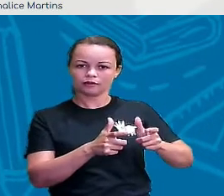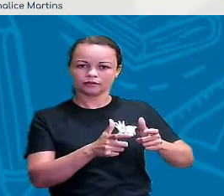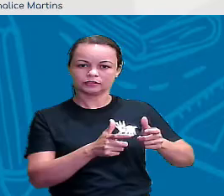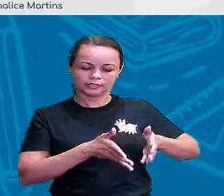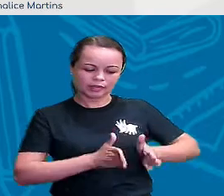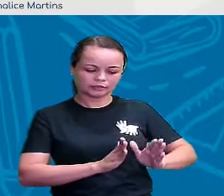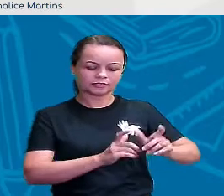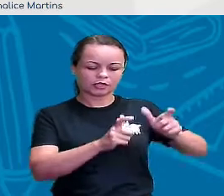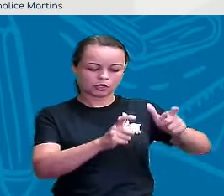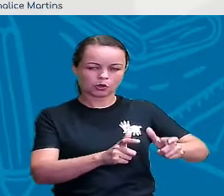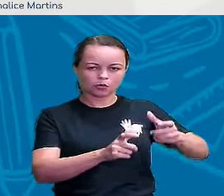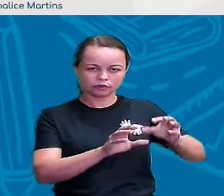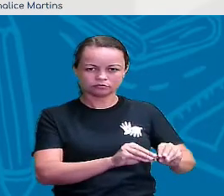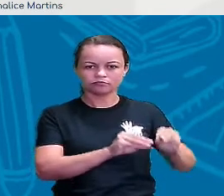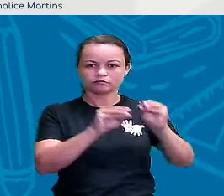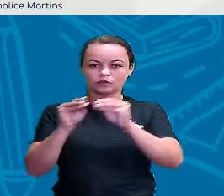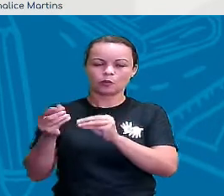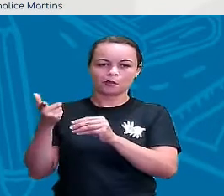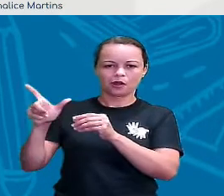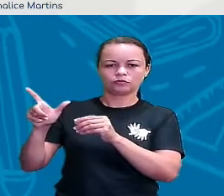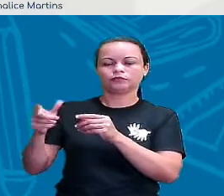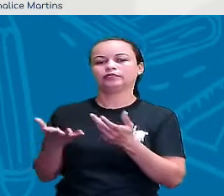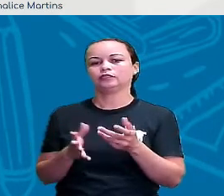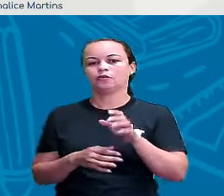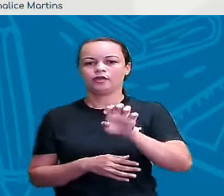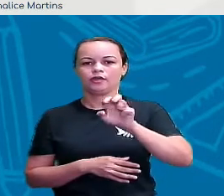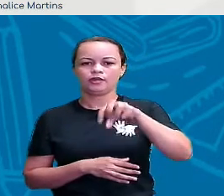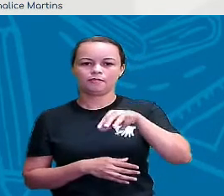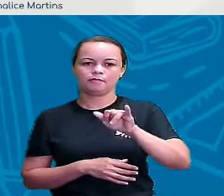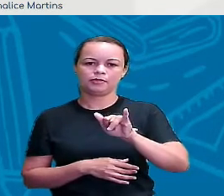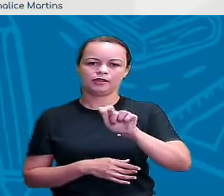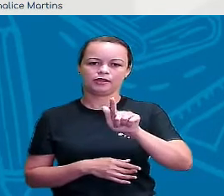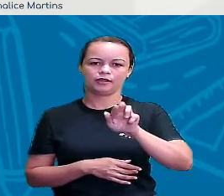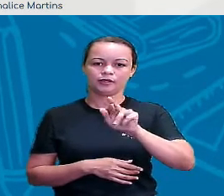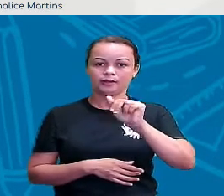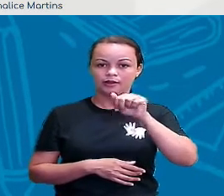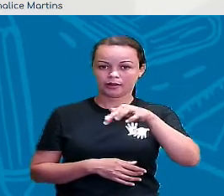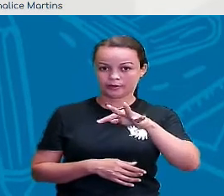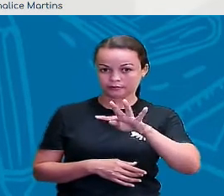morar em outro lugar. Então, eles são emigrantes. E aí,